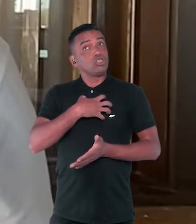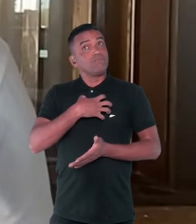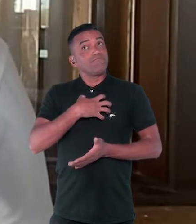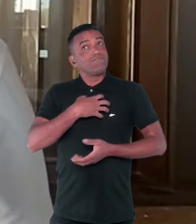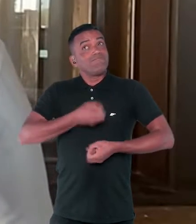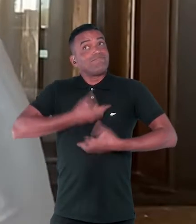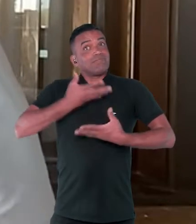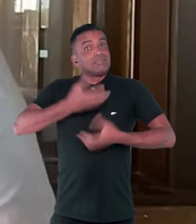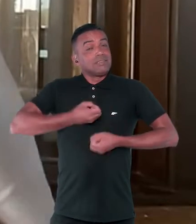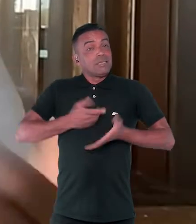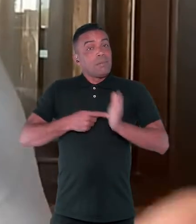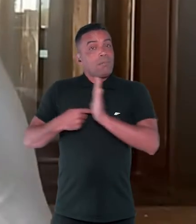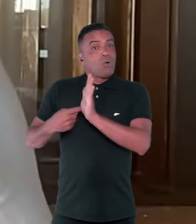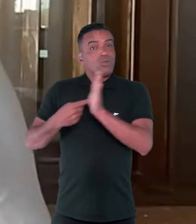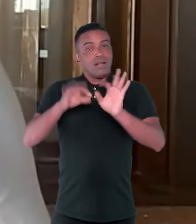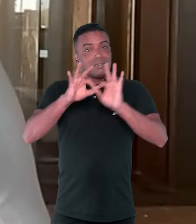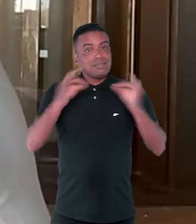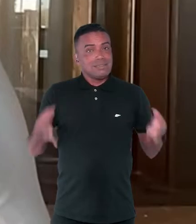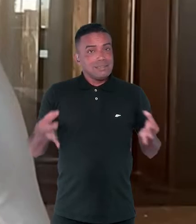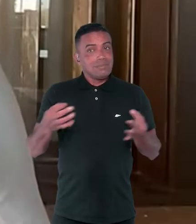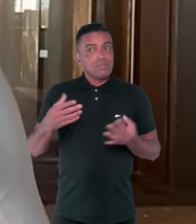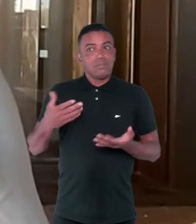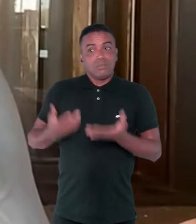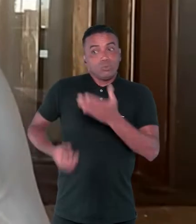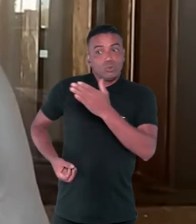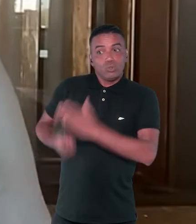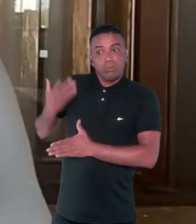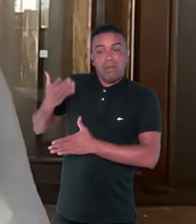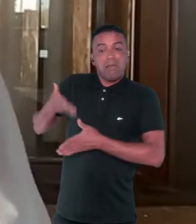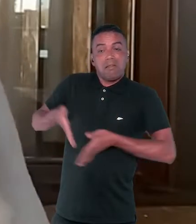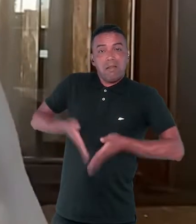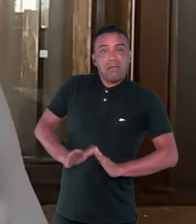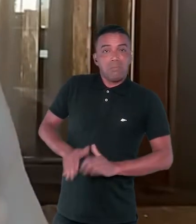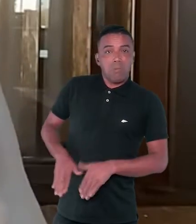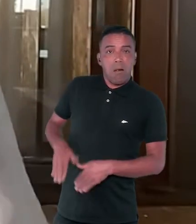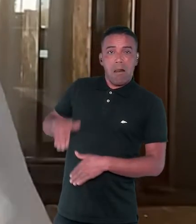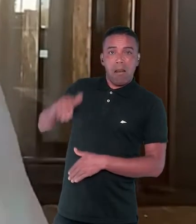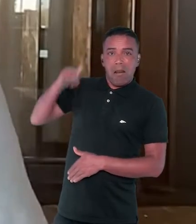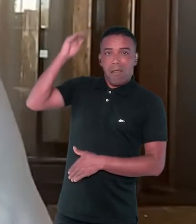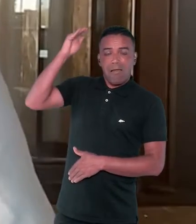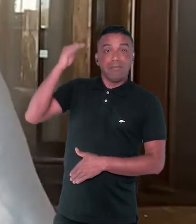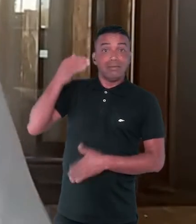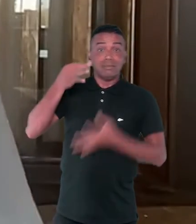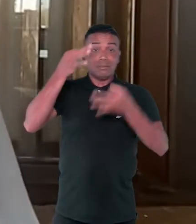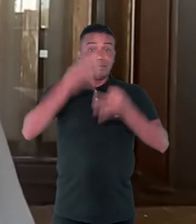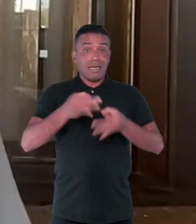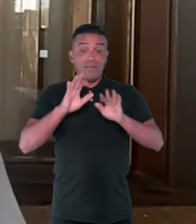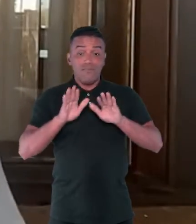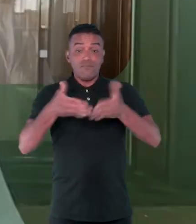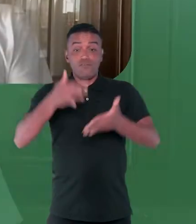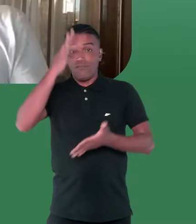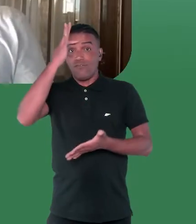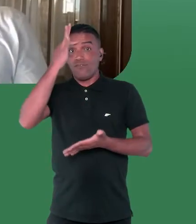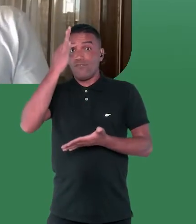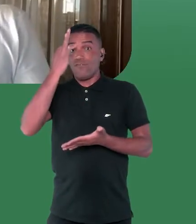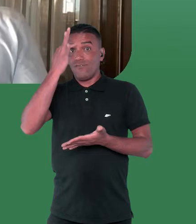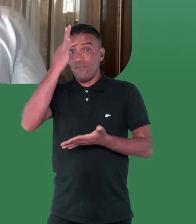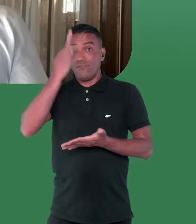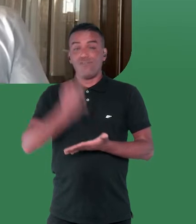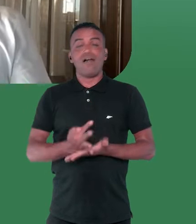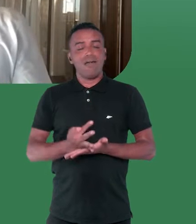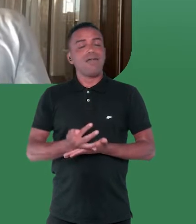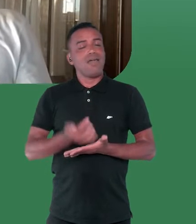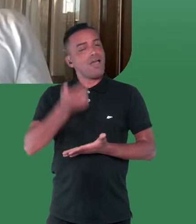que, por mais humilde que seja a origem da gente, se a gente tiver fé, foco, trabalhar mesmo, a gente chega